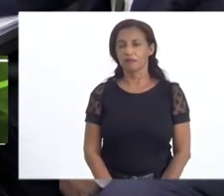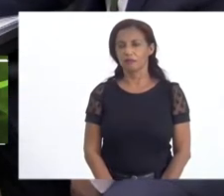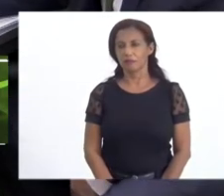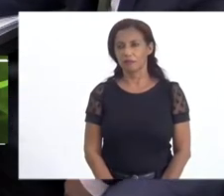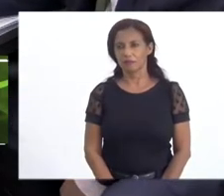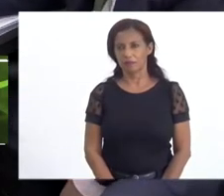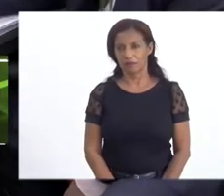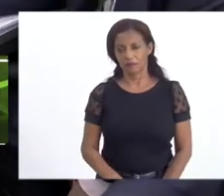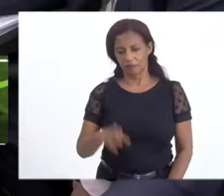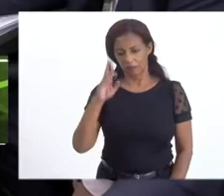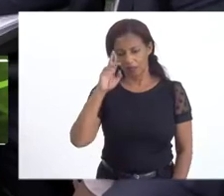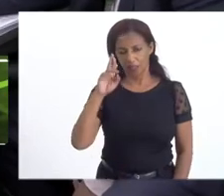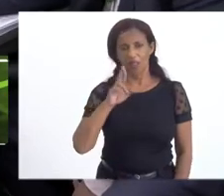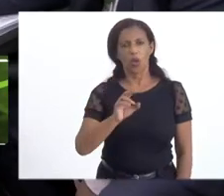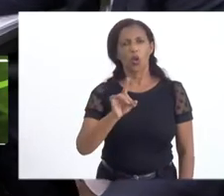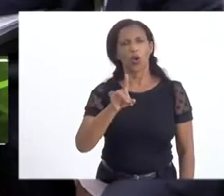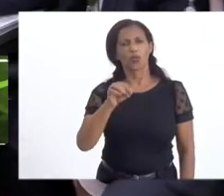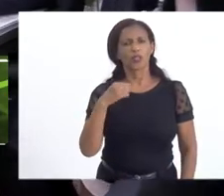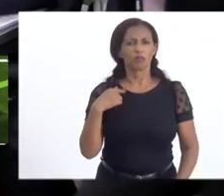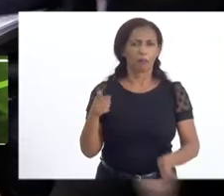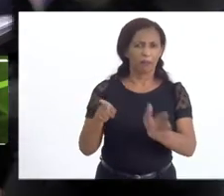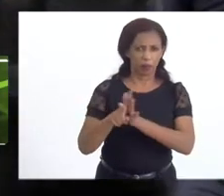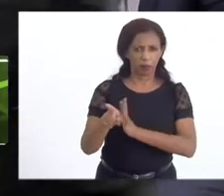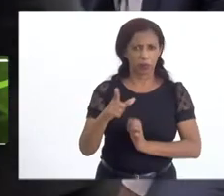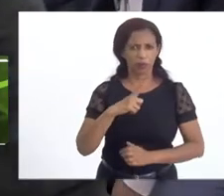O senhor Rodrigo gostaria de fazer alguma pergunta?